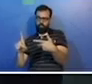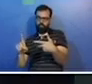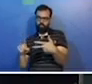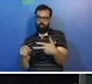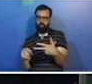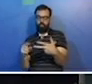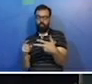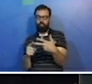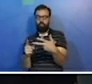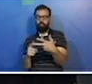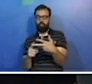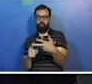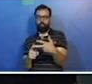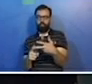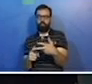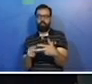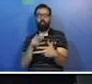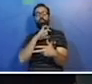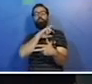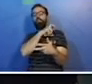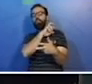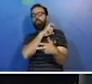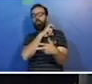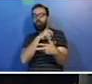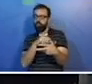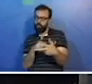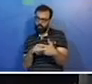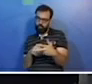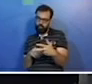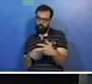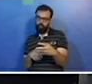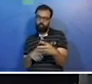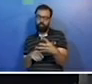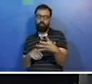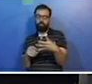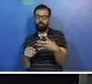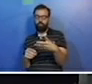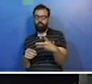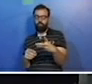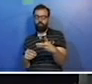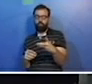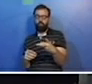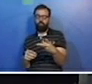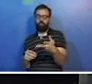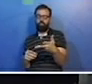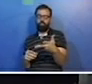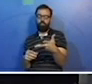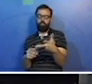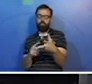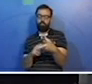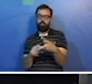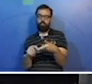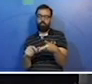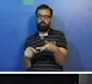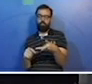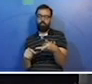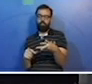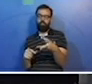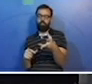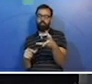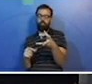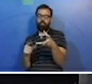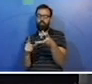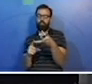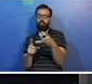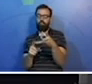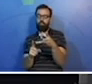herbívoro. Segundo consumidor, agora é a cobra. Mas a cobra também serve de alimento,